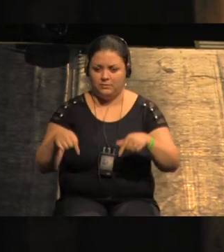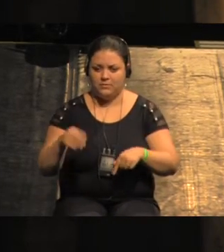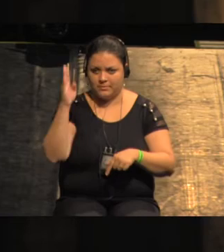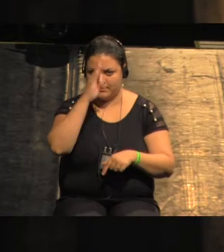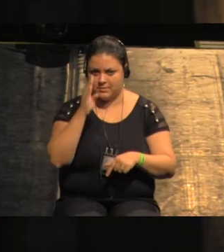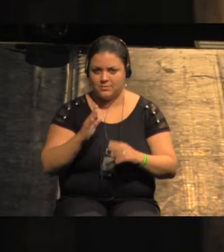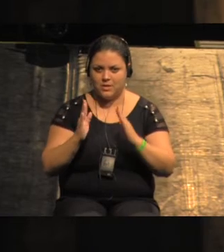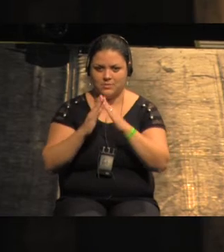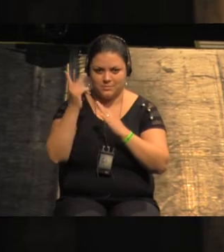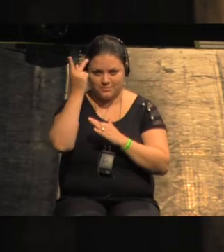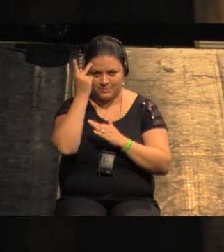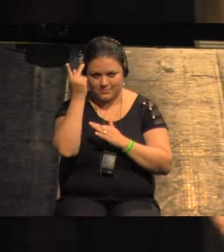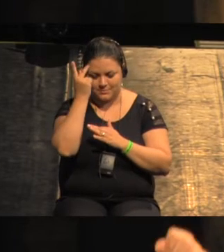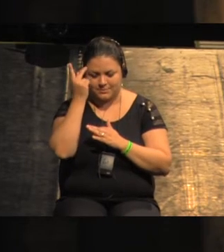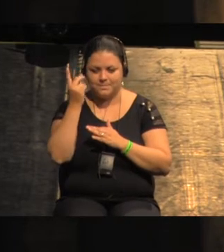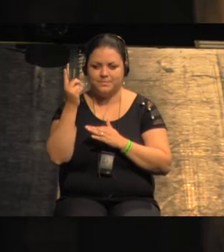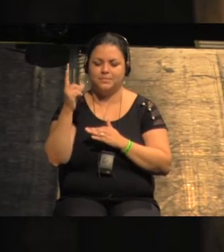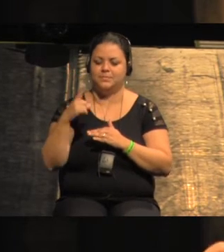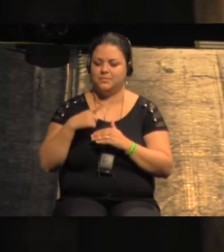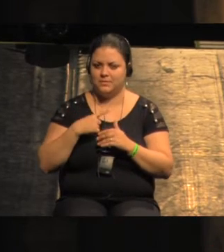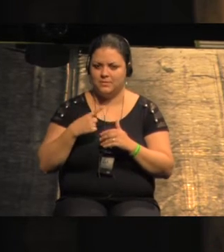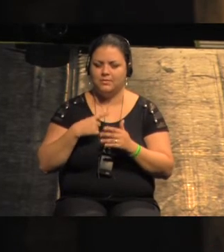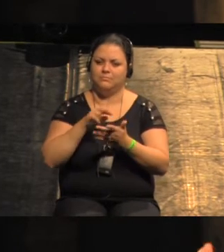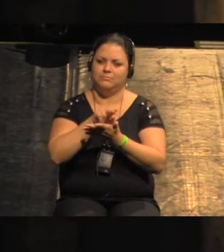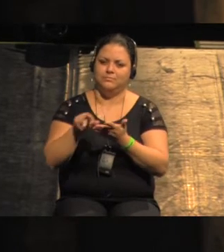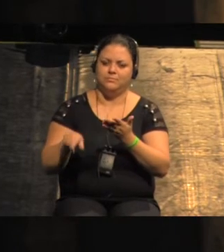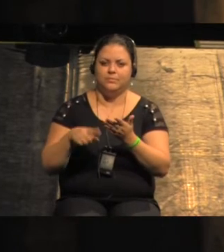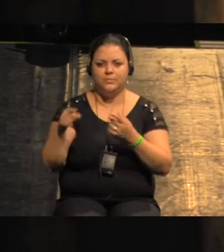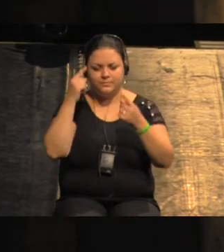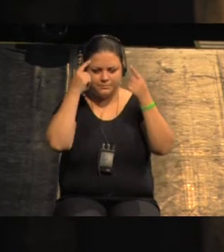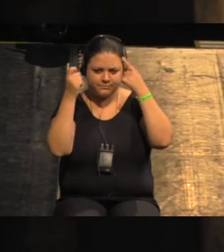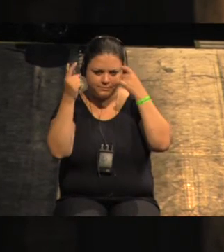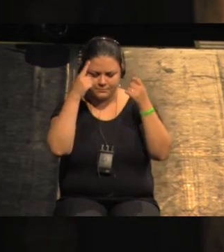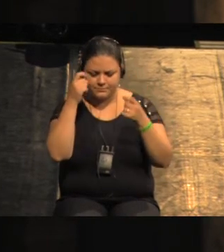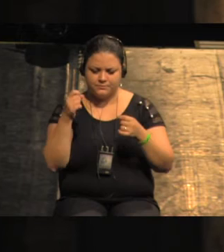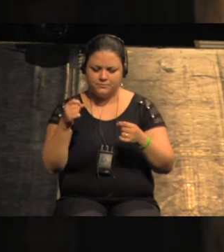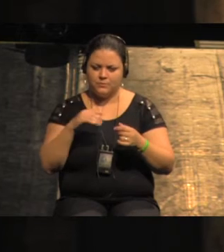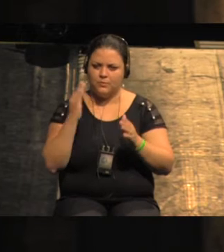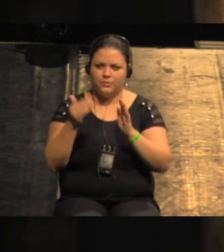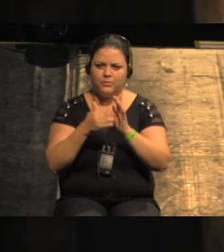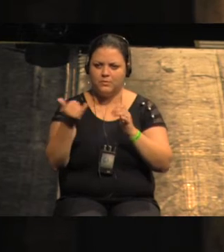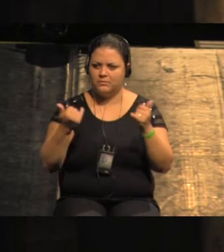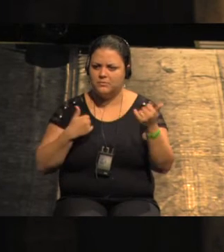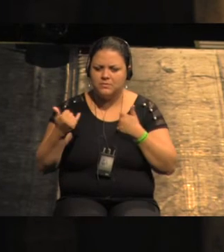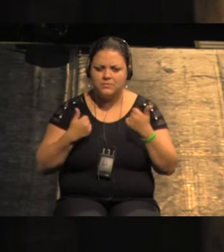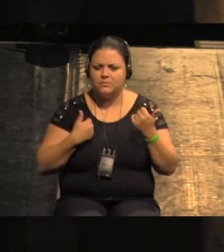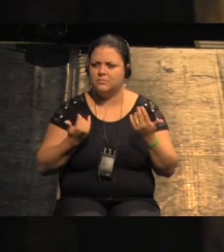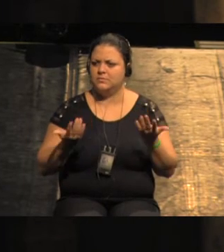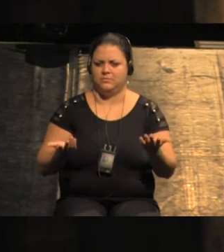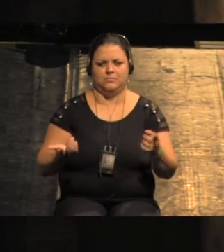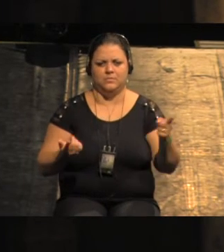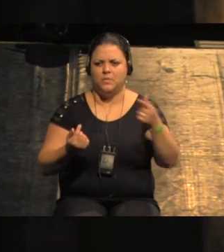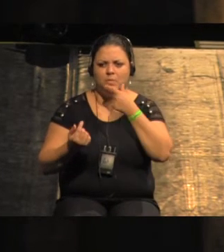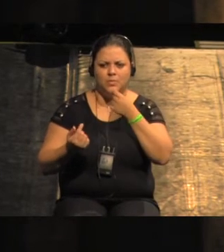uma compensação. Aqui no Brasil, aqui no Casa Paulista, a gente pensou em limitantes, em travas. Todo mundo dizia para mim o